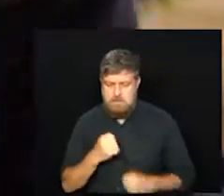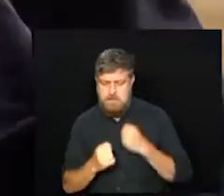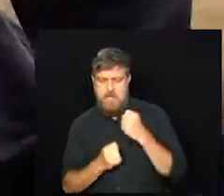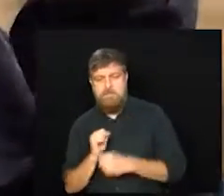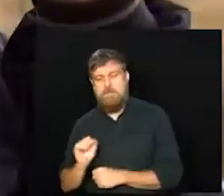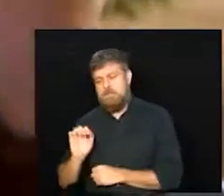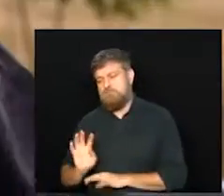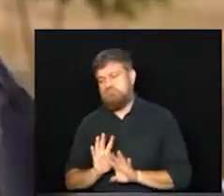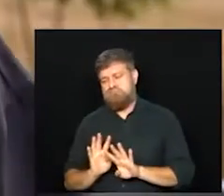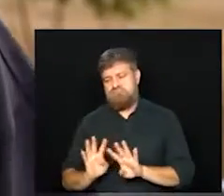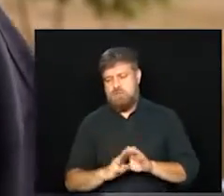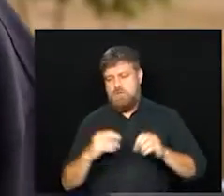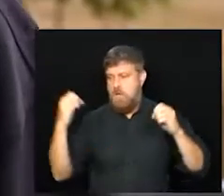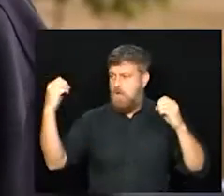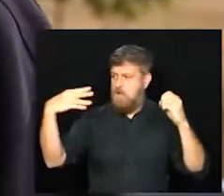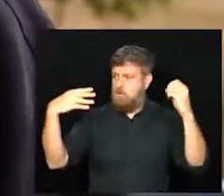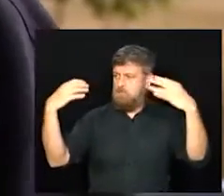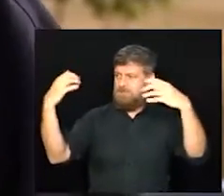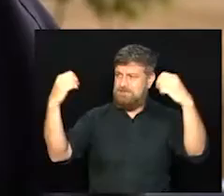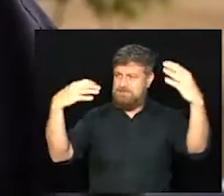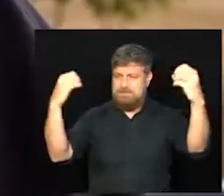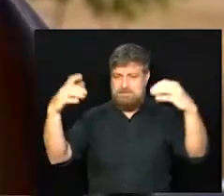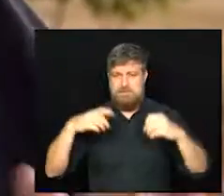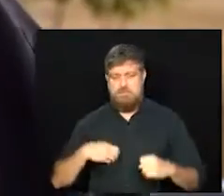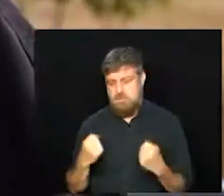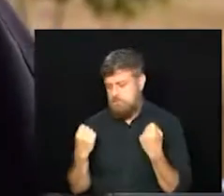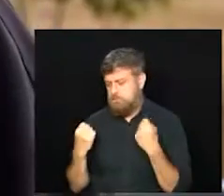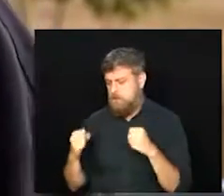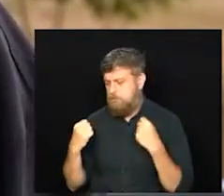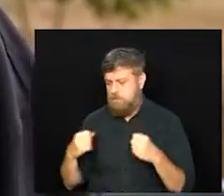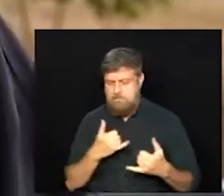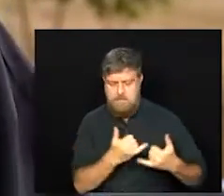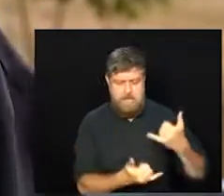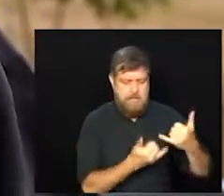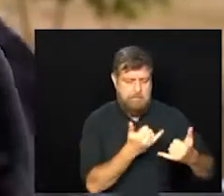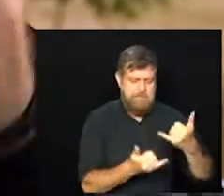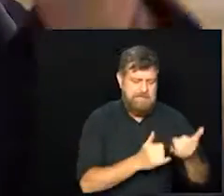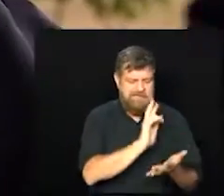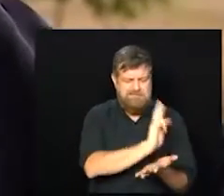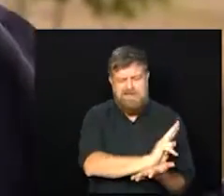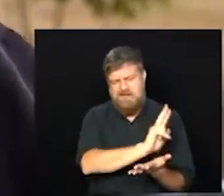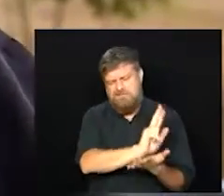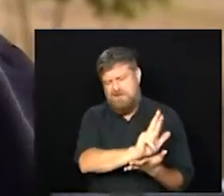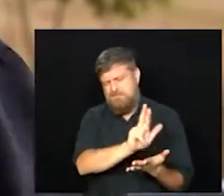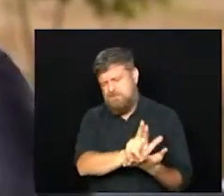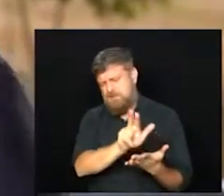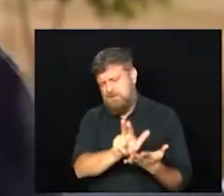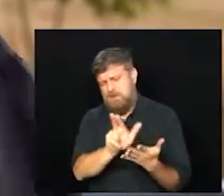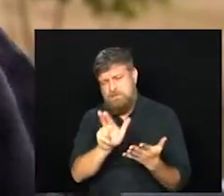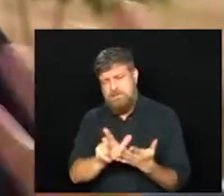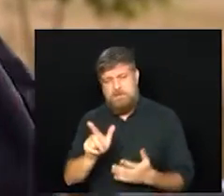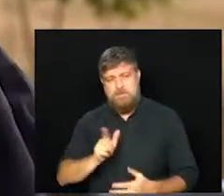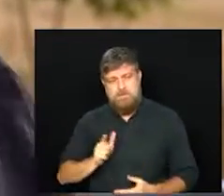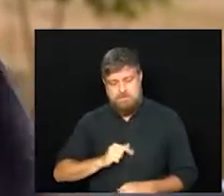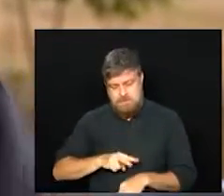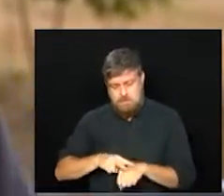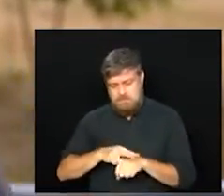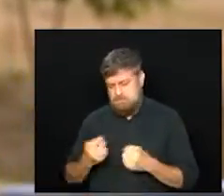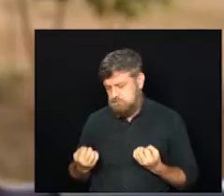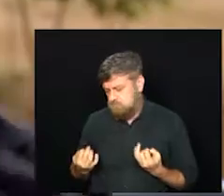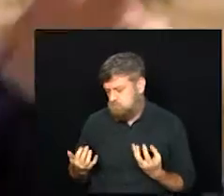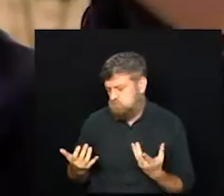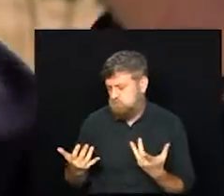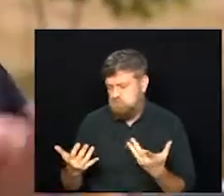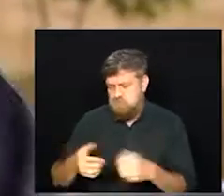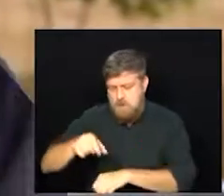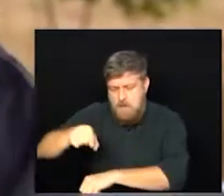caminhada, iluminação, academia, playground, um novo paisagismo. Foram